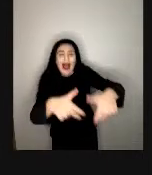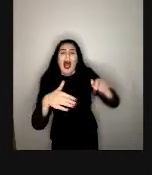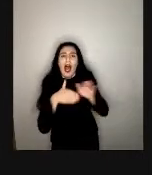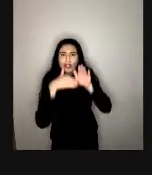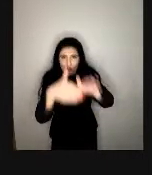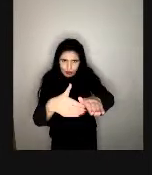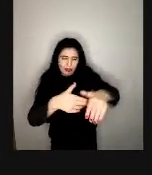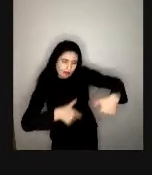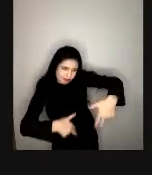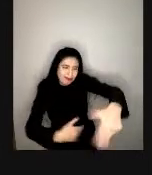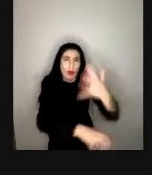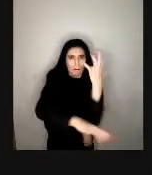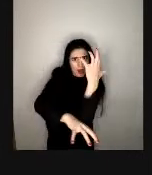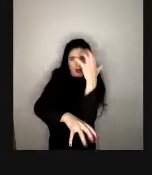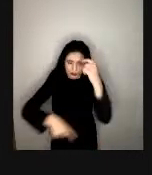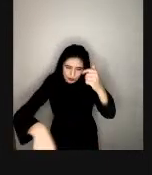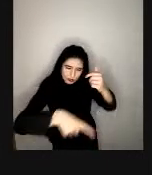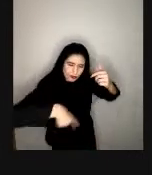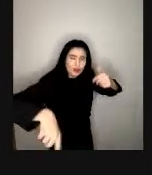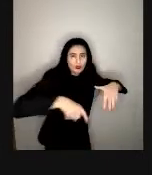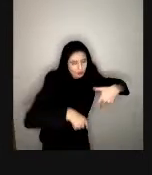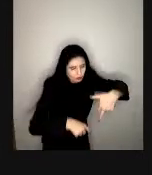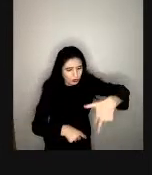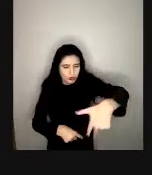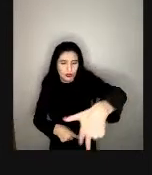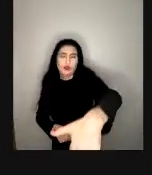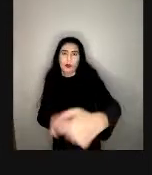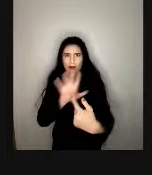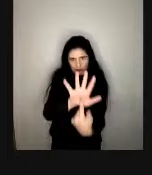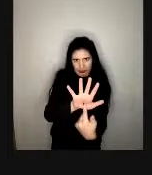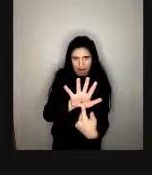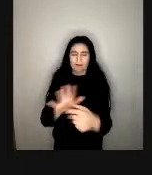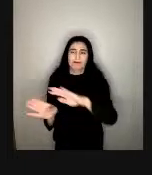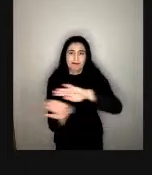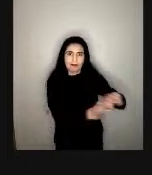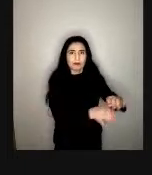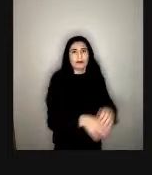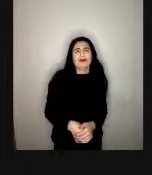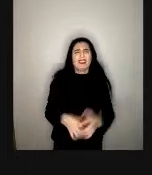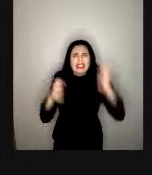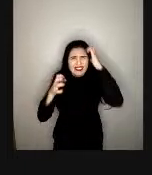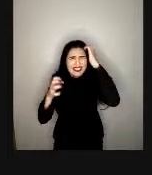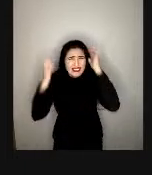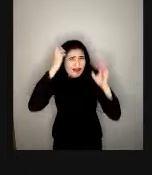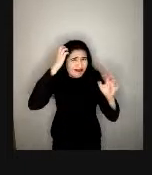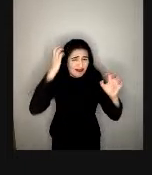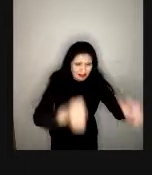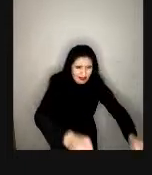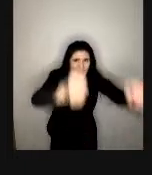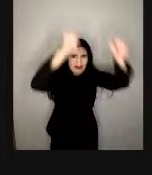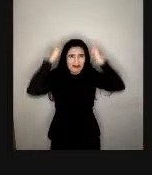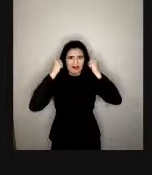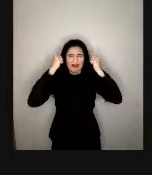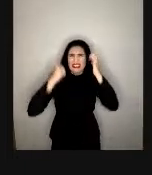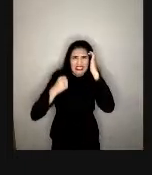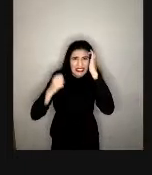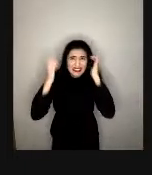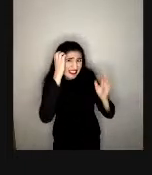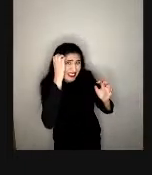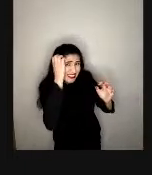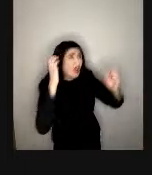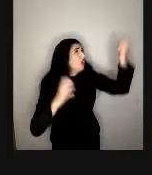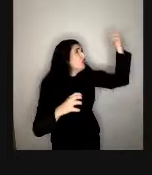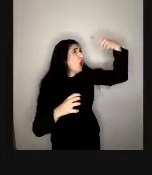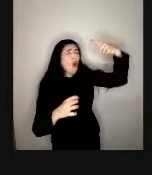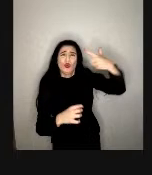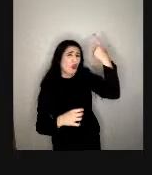ela. A Alessandra tinha uma alergia tremenda da peruca e ela não conseguia tomar sol, e estava um calor